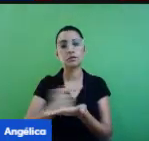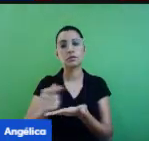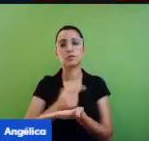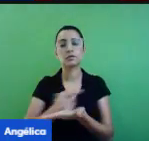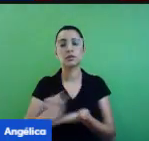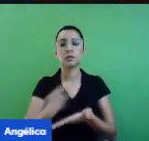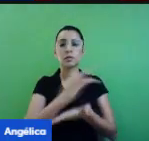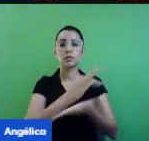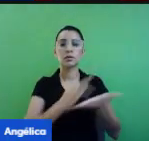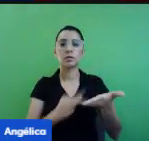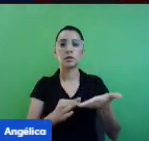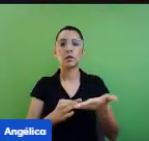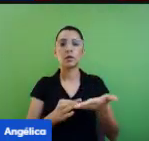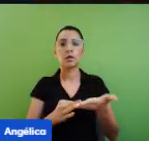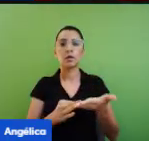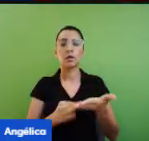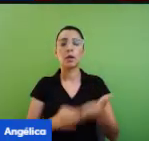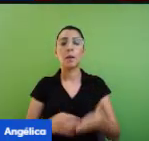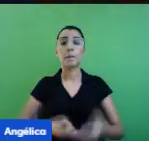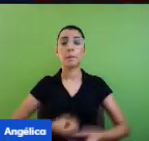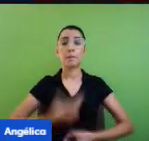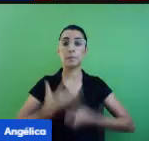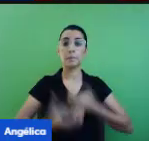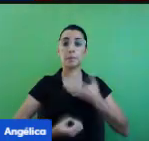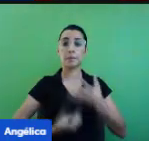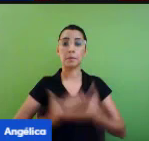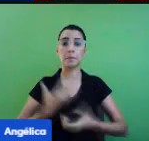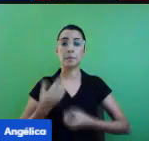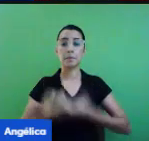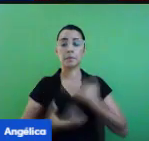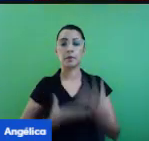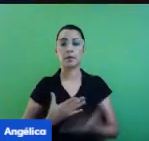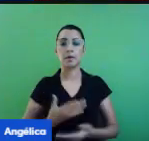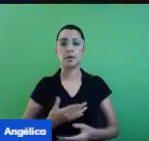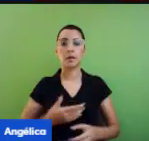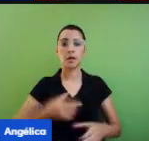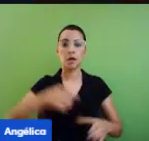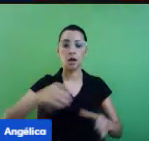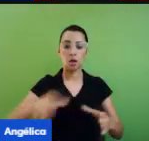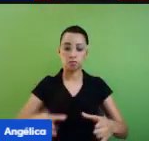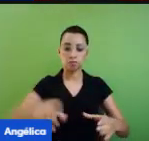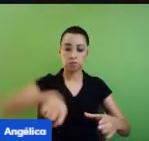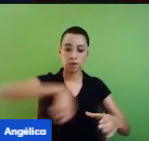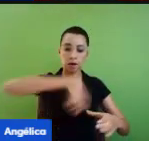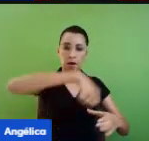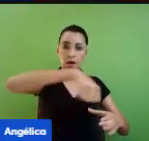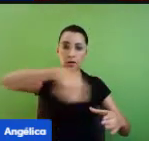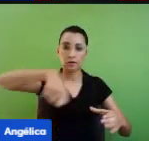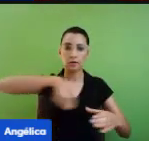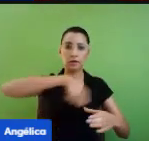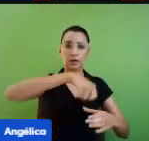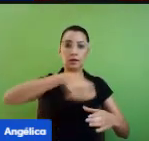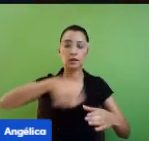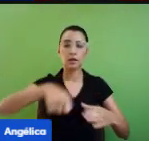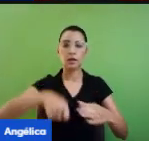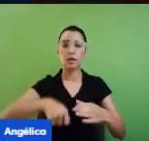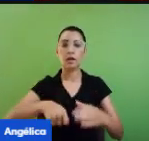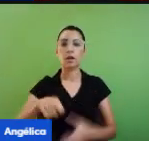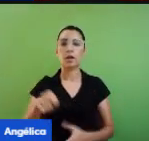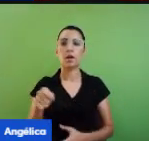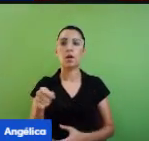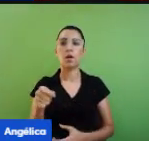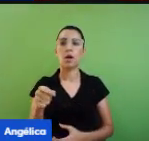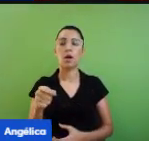textual que seria o poema, o Caldeirão da Bruxa. Então, vocês podem observar que ela parte